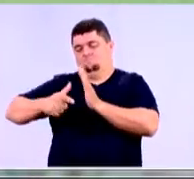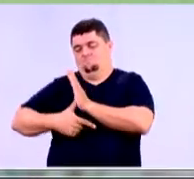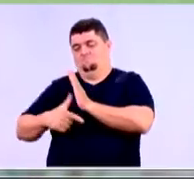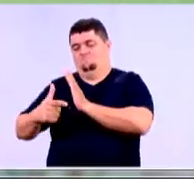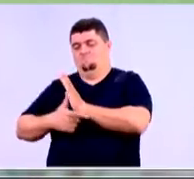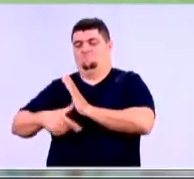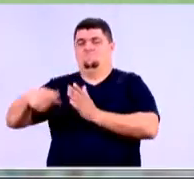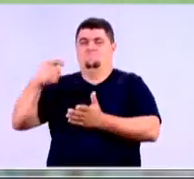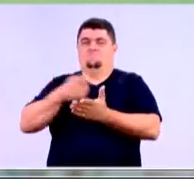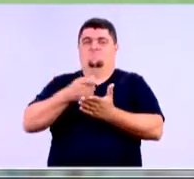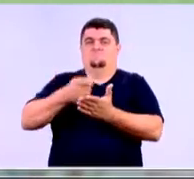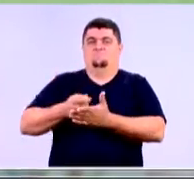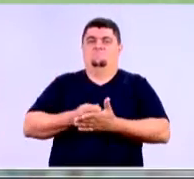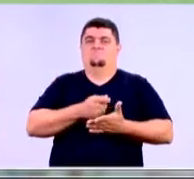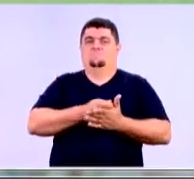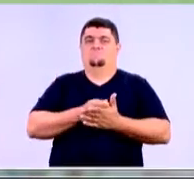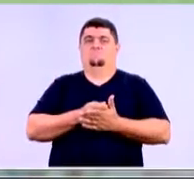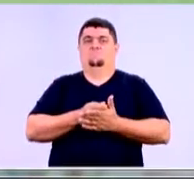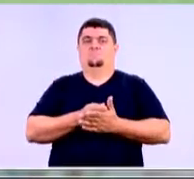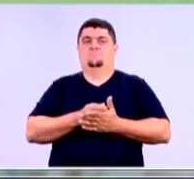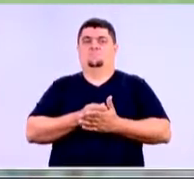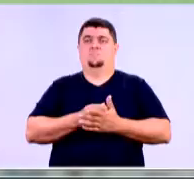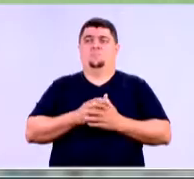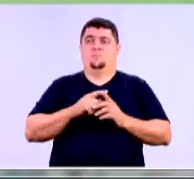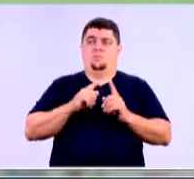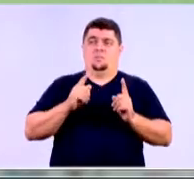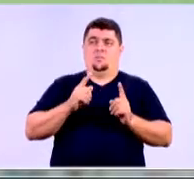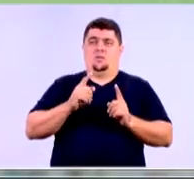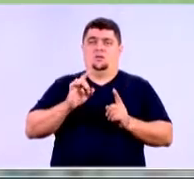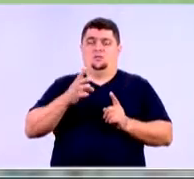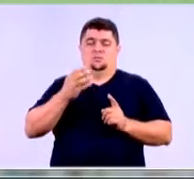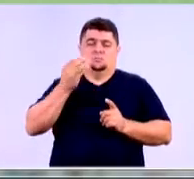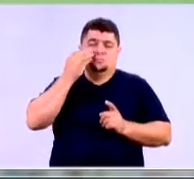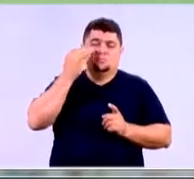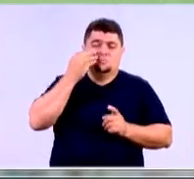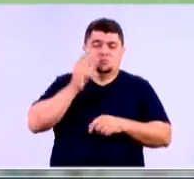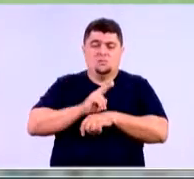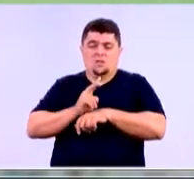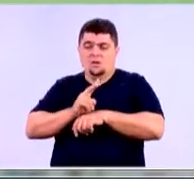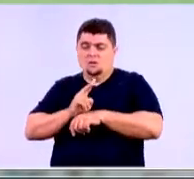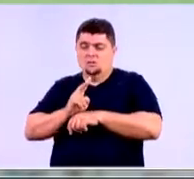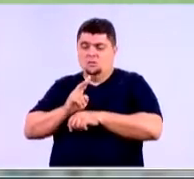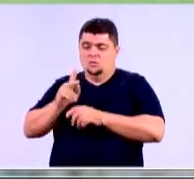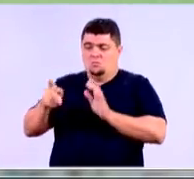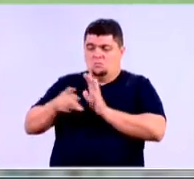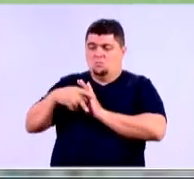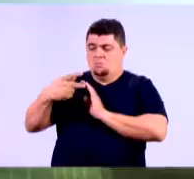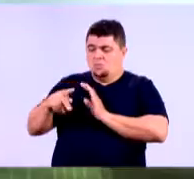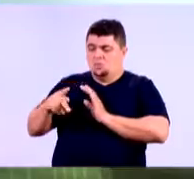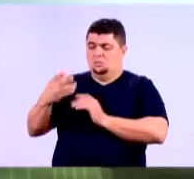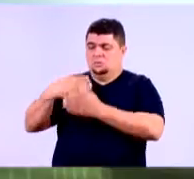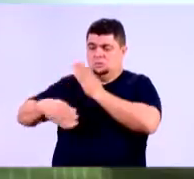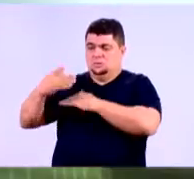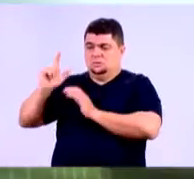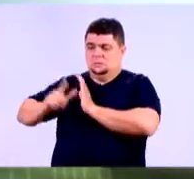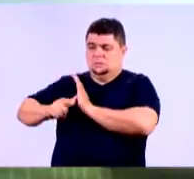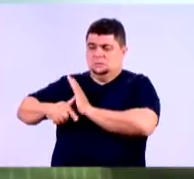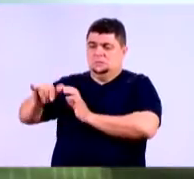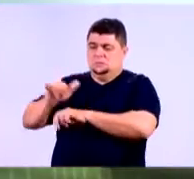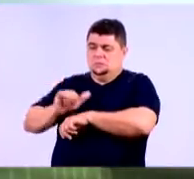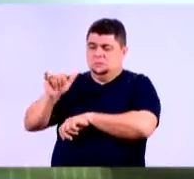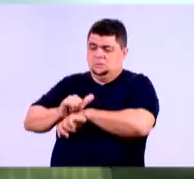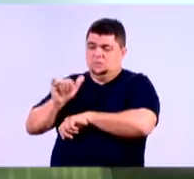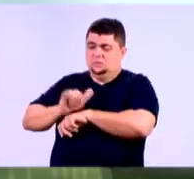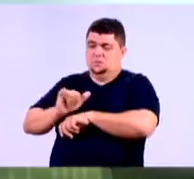os pagamentos. Não só para avaliar se vale a pena vender para esses clientes que você conhece o histórico não está positivo na